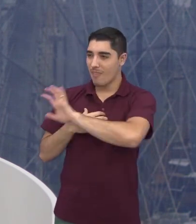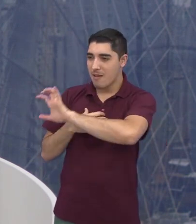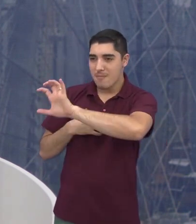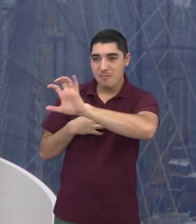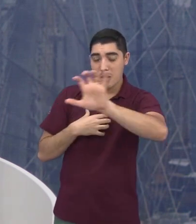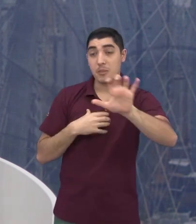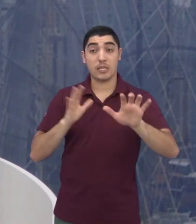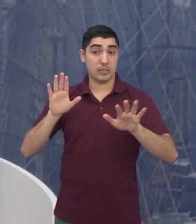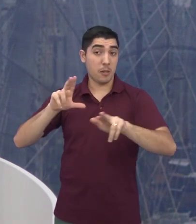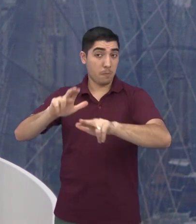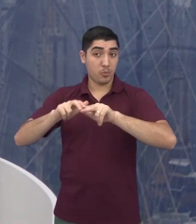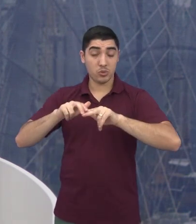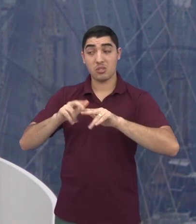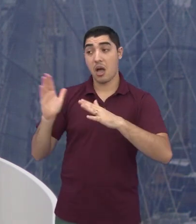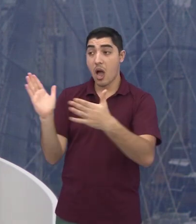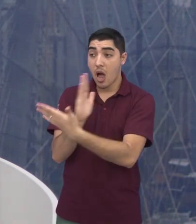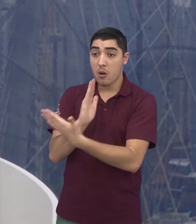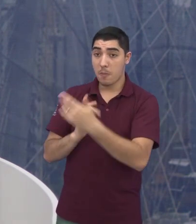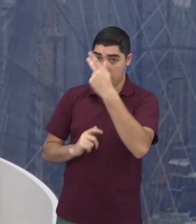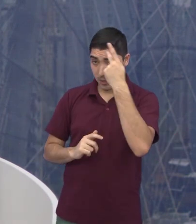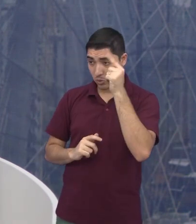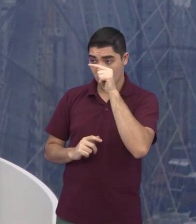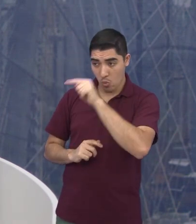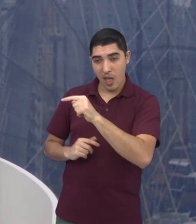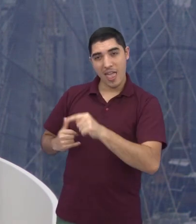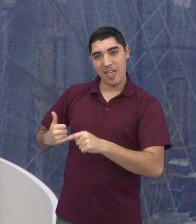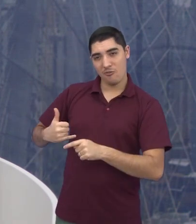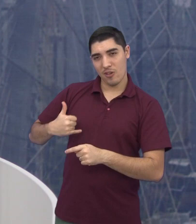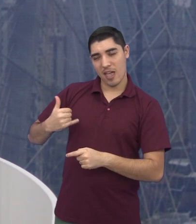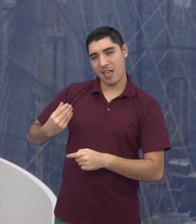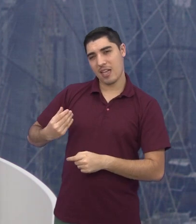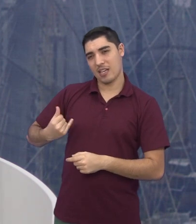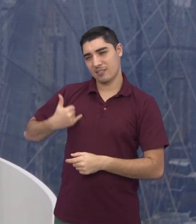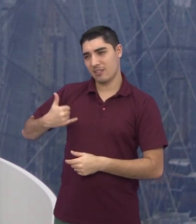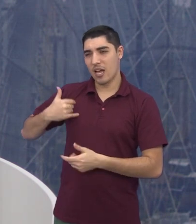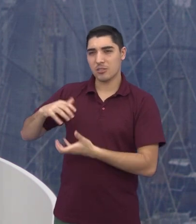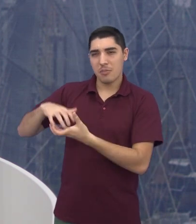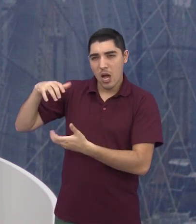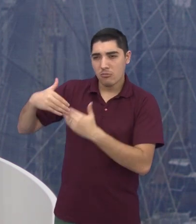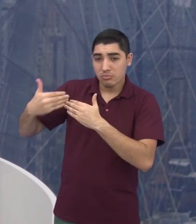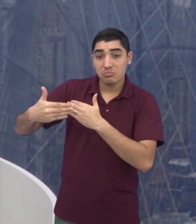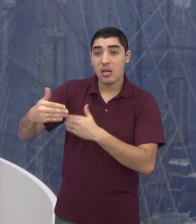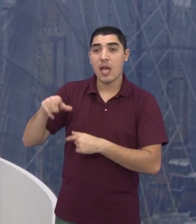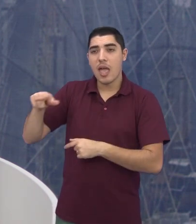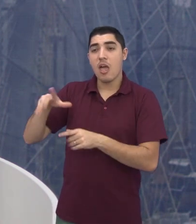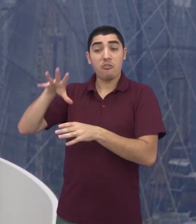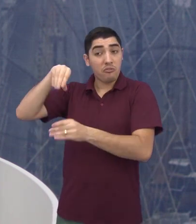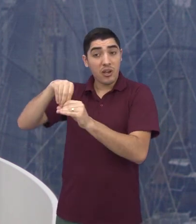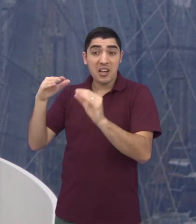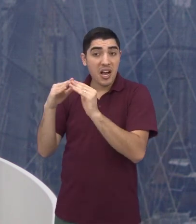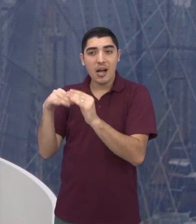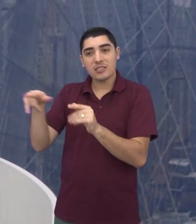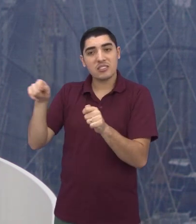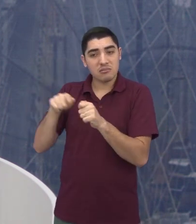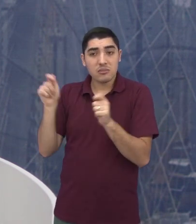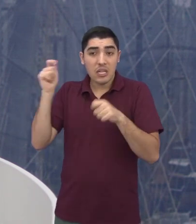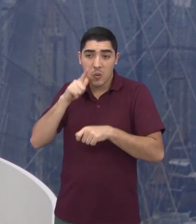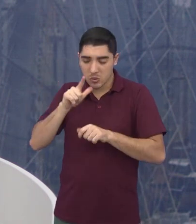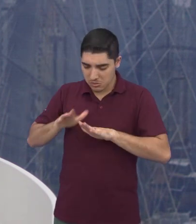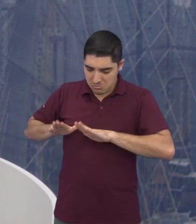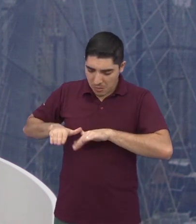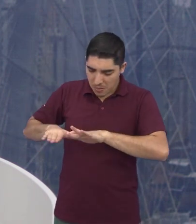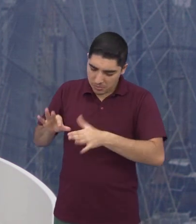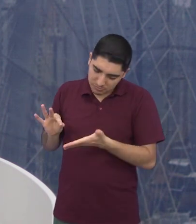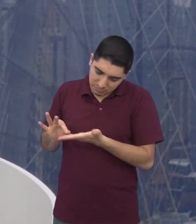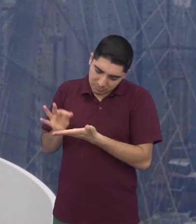repente, para alguma pessoa, né, uma velhice saudável, com qualidade, é ficar na sua casinha, bordando o seu crochê e